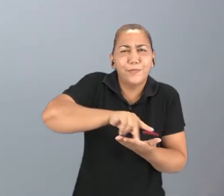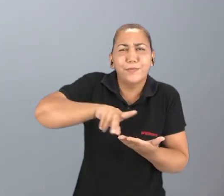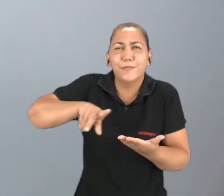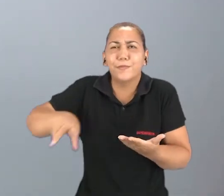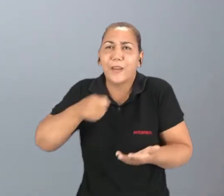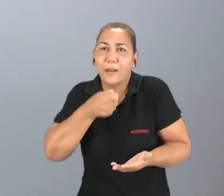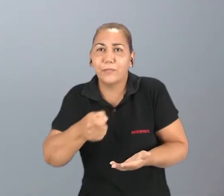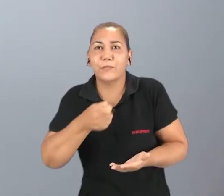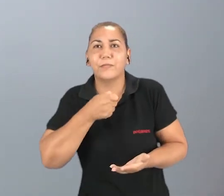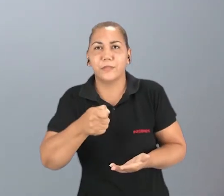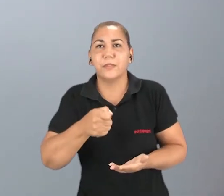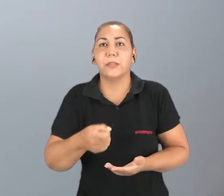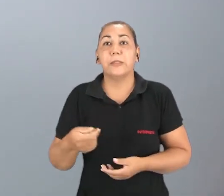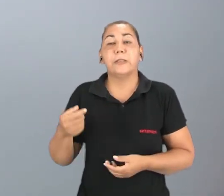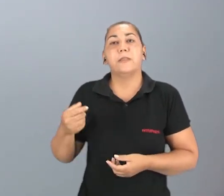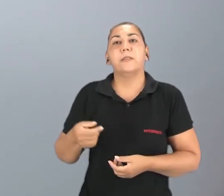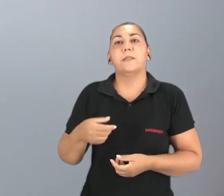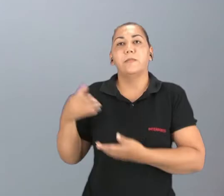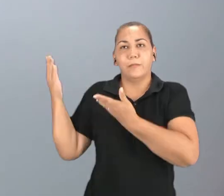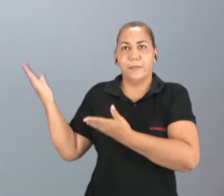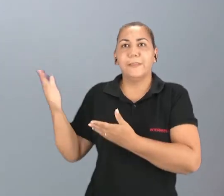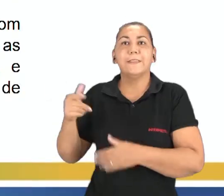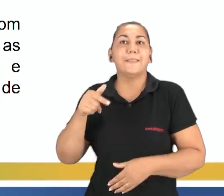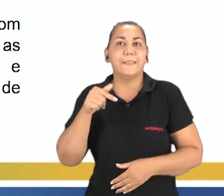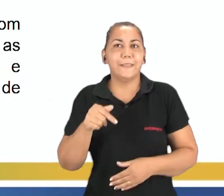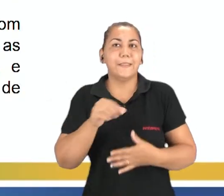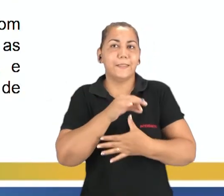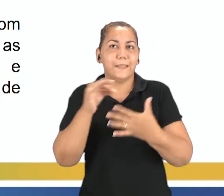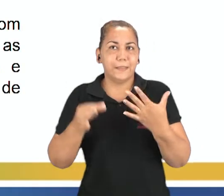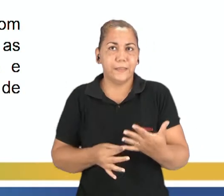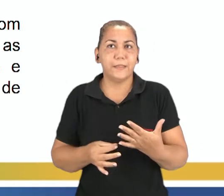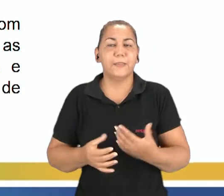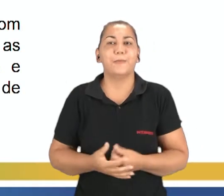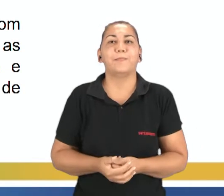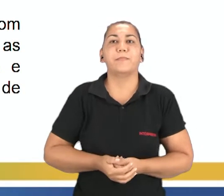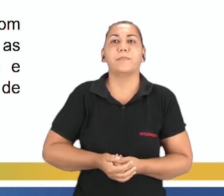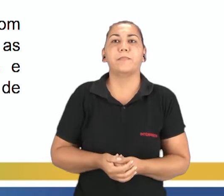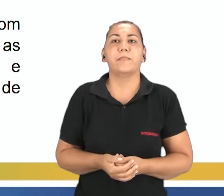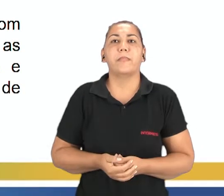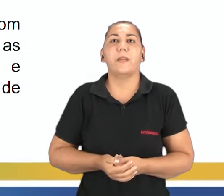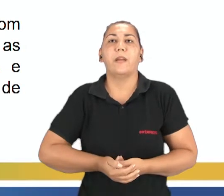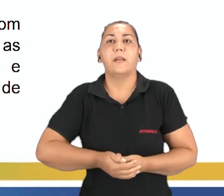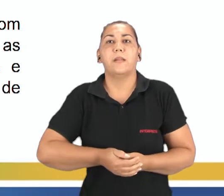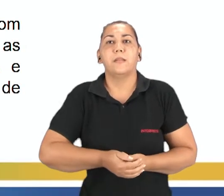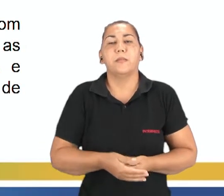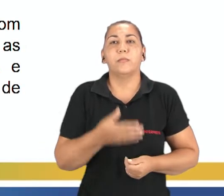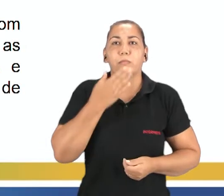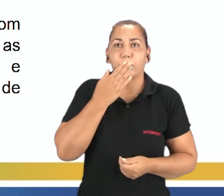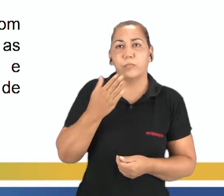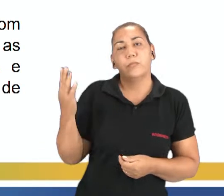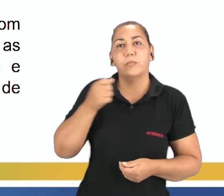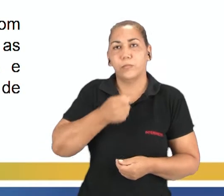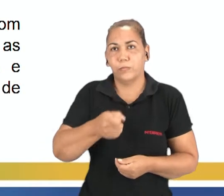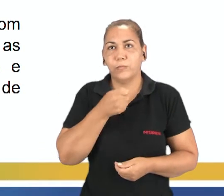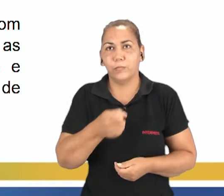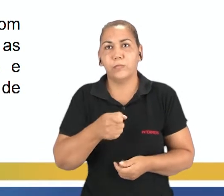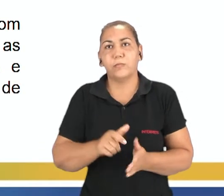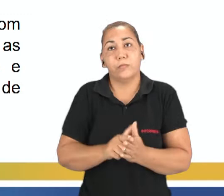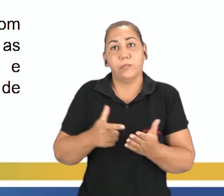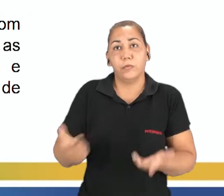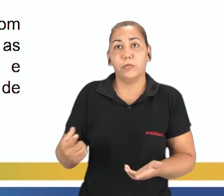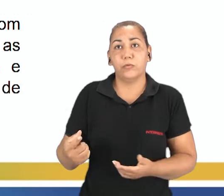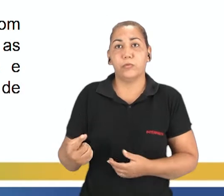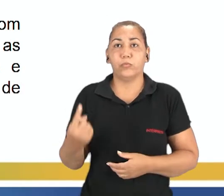vamos citar aqui 7. Vamos lá, então? Tipos de entrevistas jornalísticas. Temos a individual,